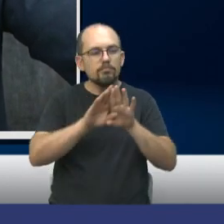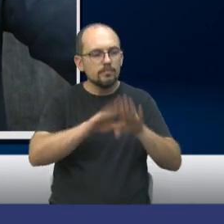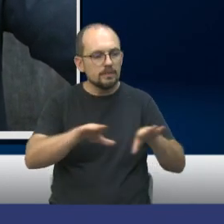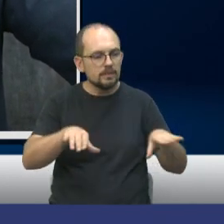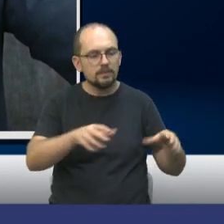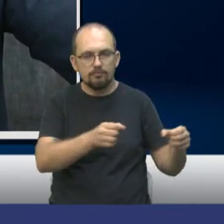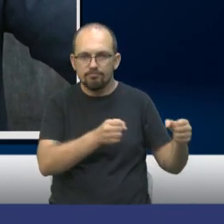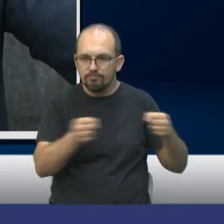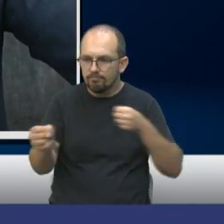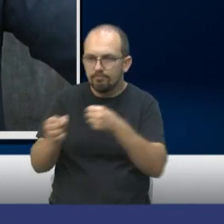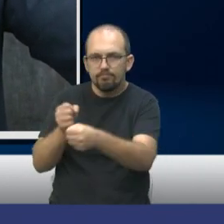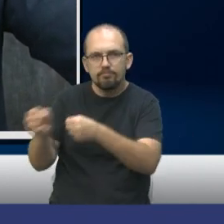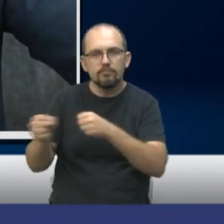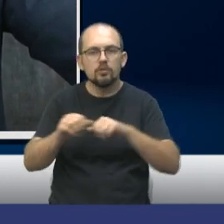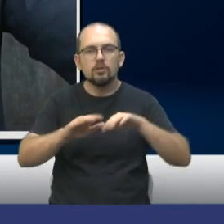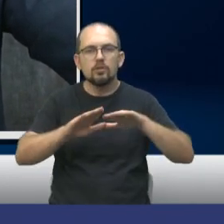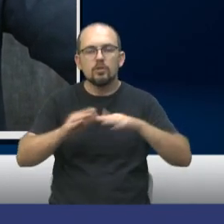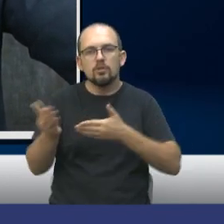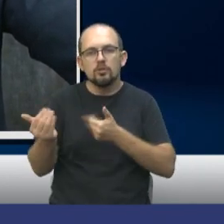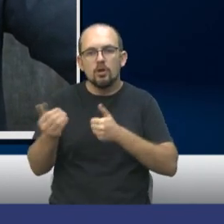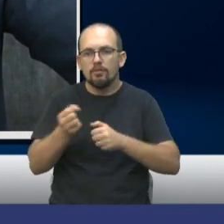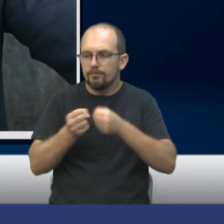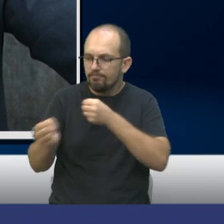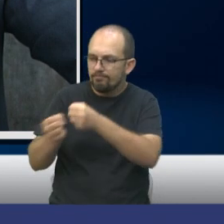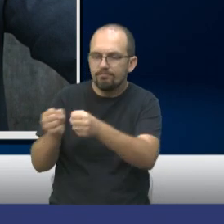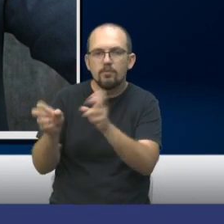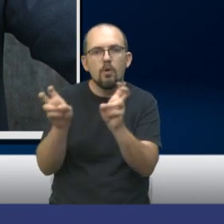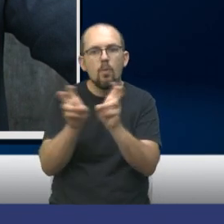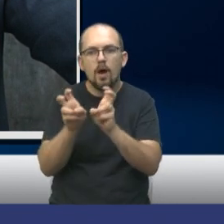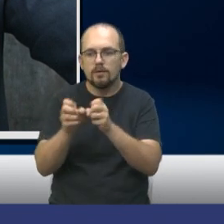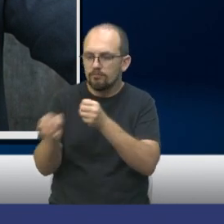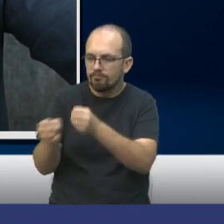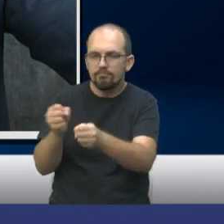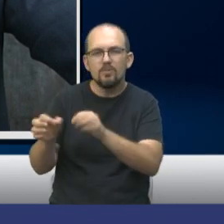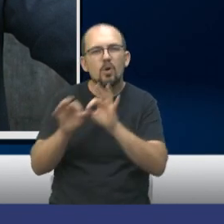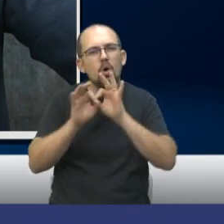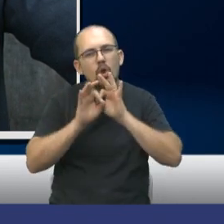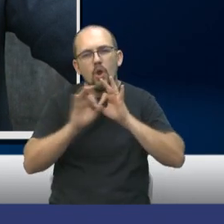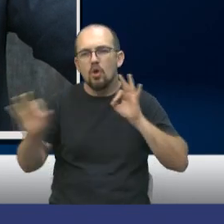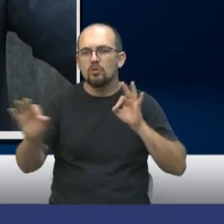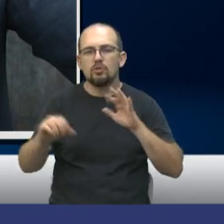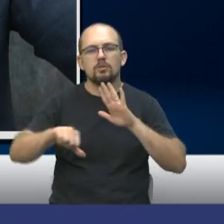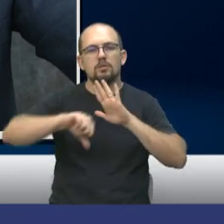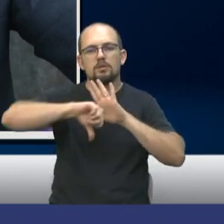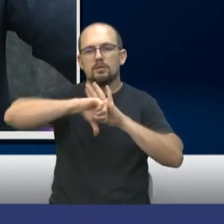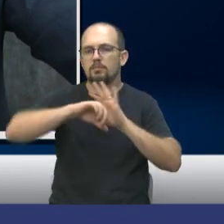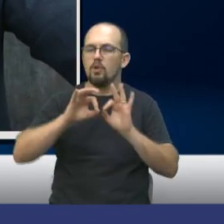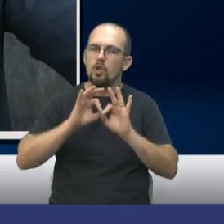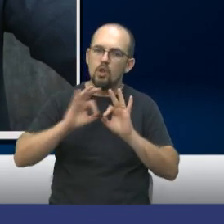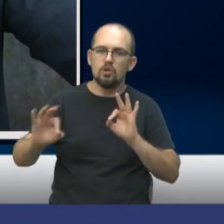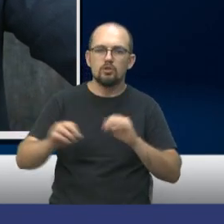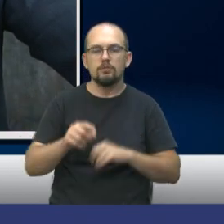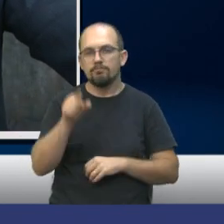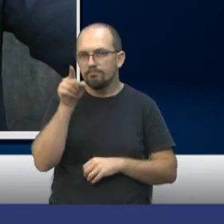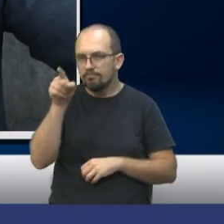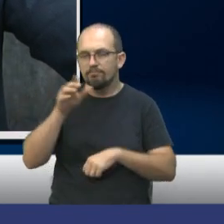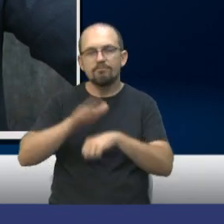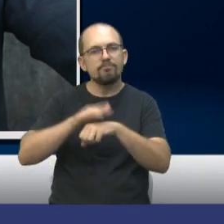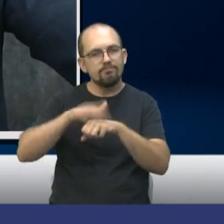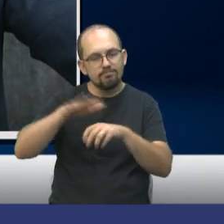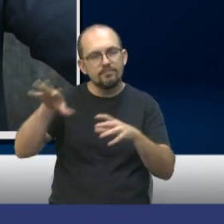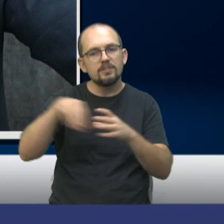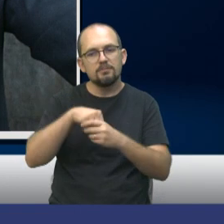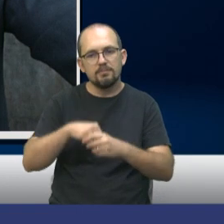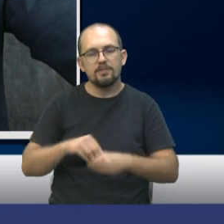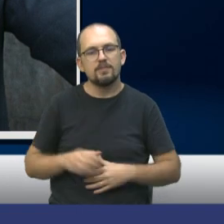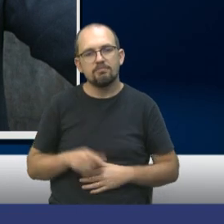os nossos jovens, dentro das quadras, mantendo ele longe da criminalidade. Você faz parte disso. Você trabalha